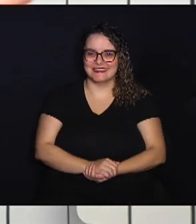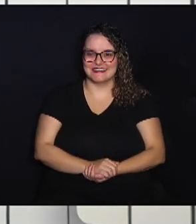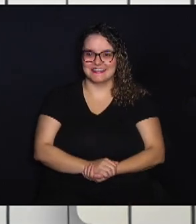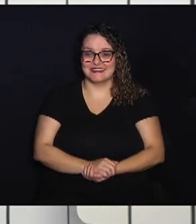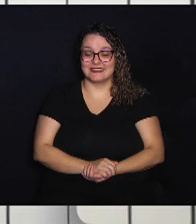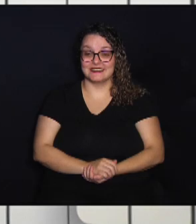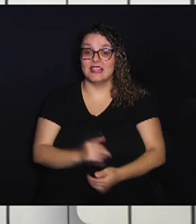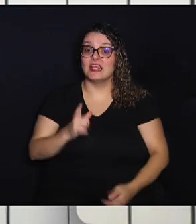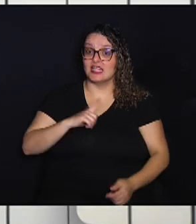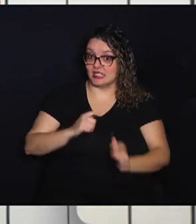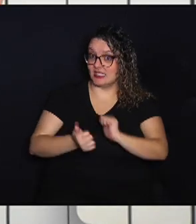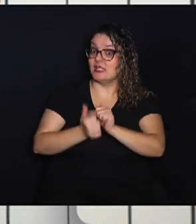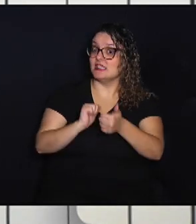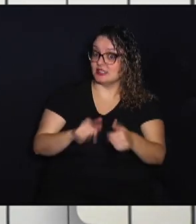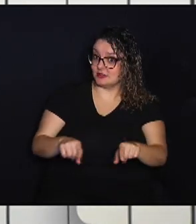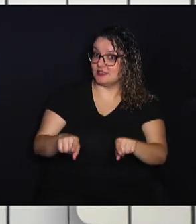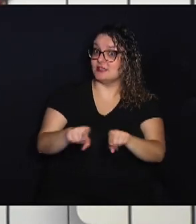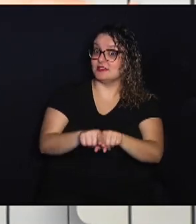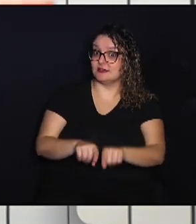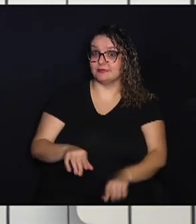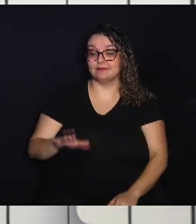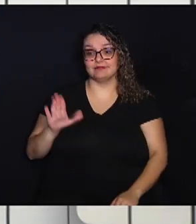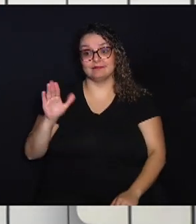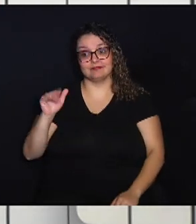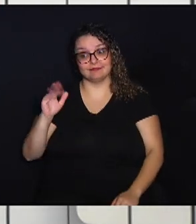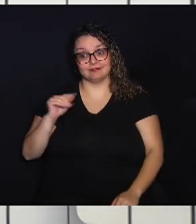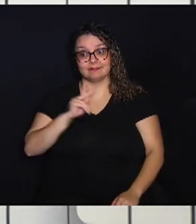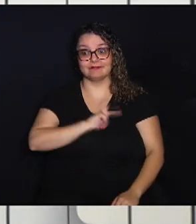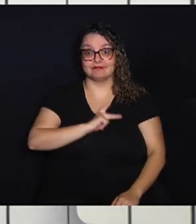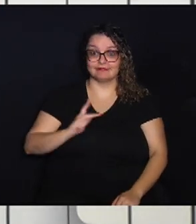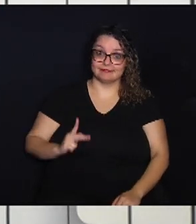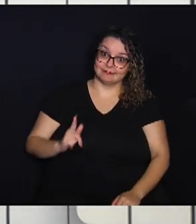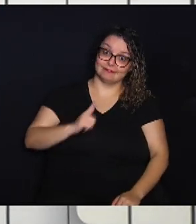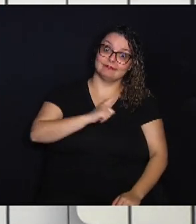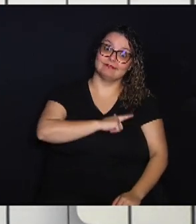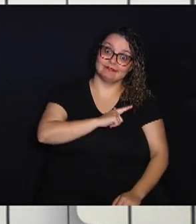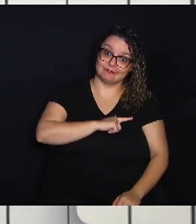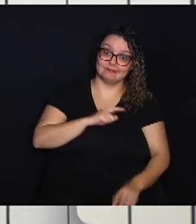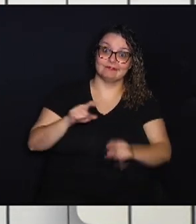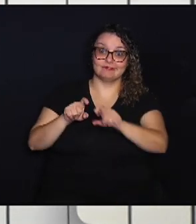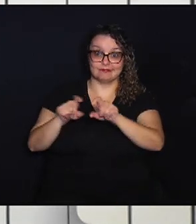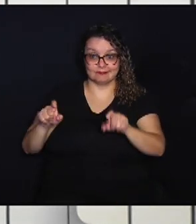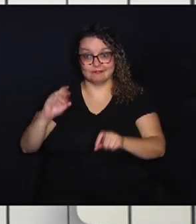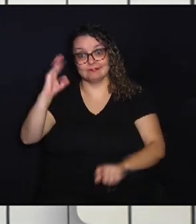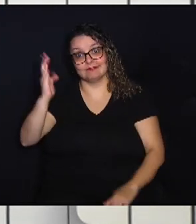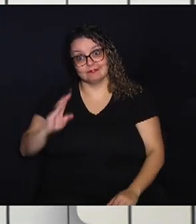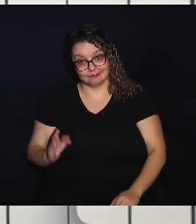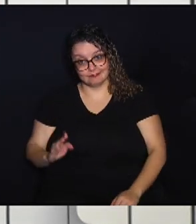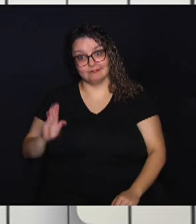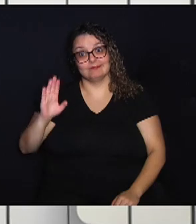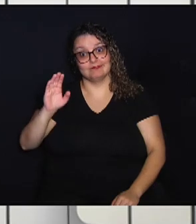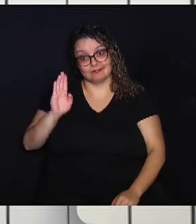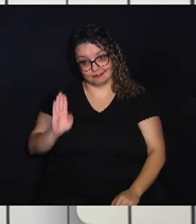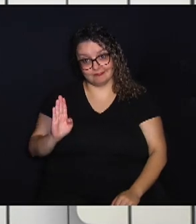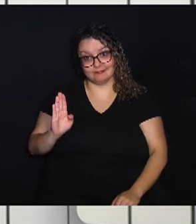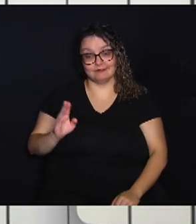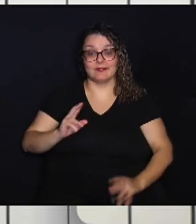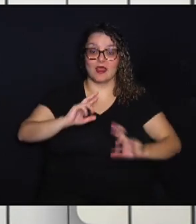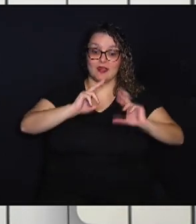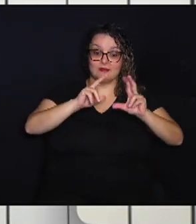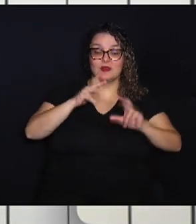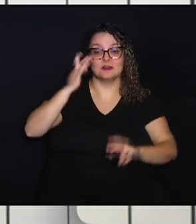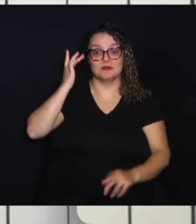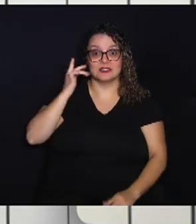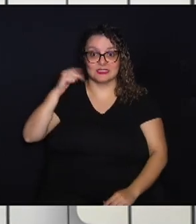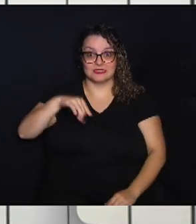E tem esporte também, despedida da Ponte Preta e do Guarani do Campeonato Brasileiro da Série B. Tem vôlei amanhã aqui na cidade